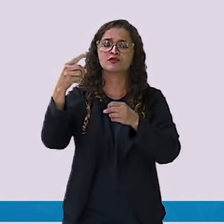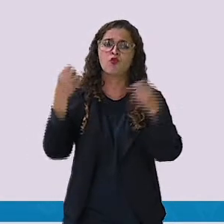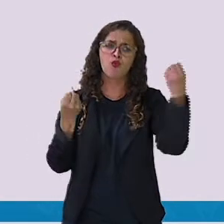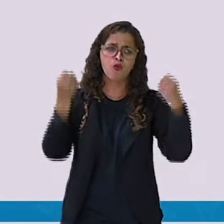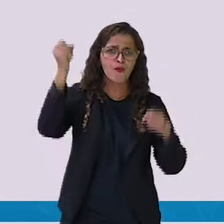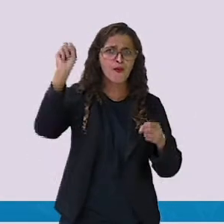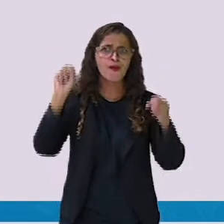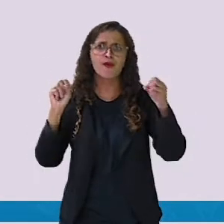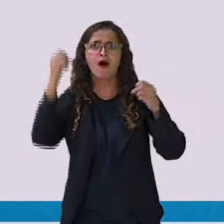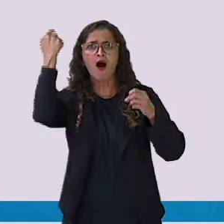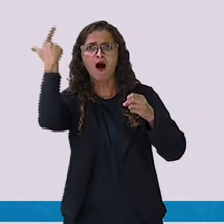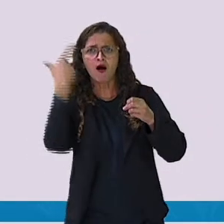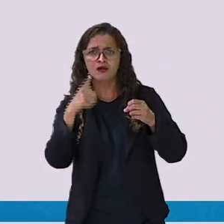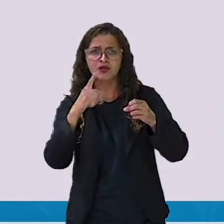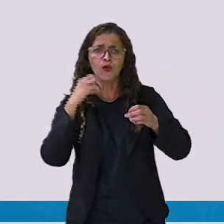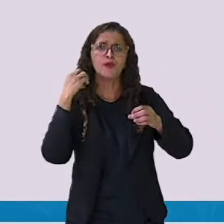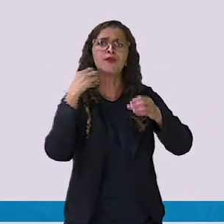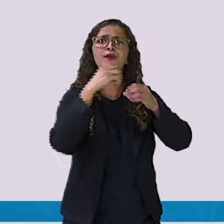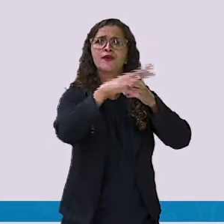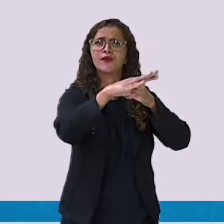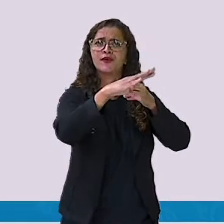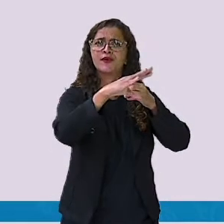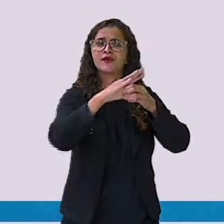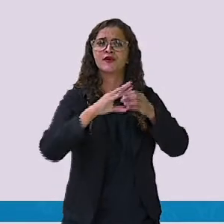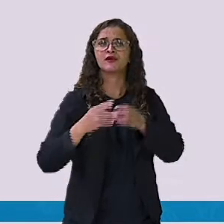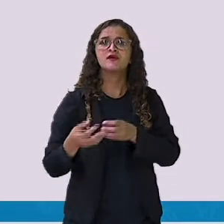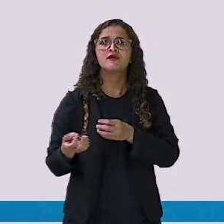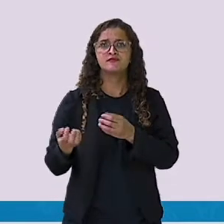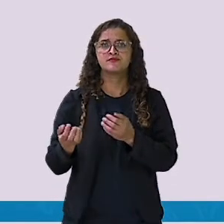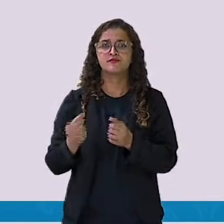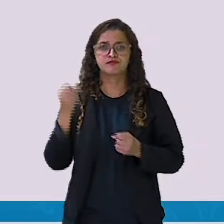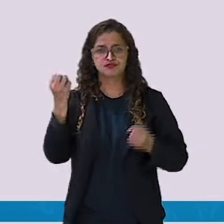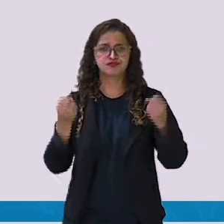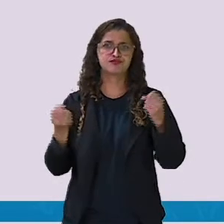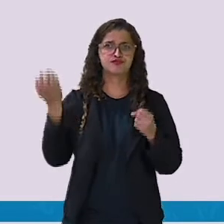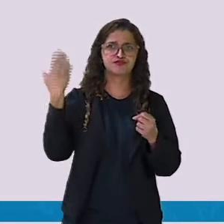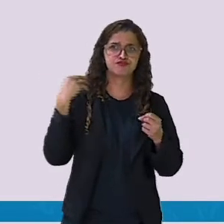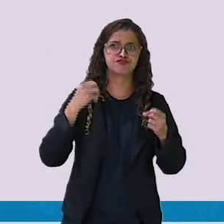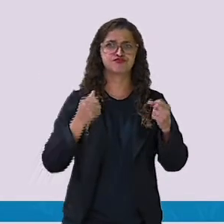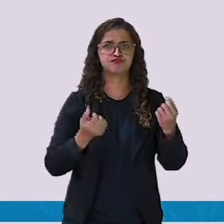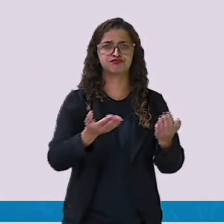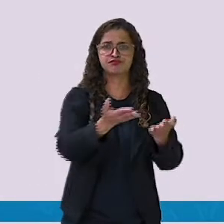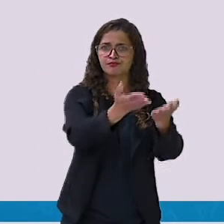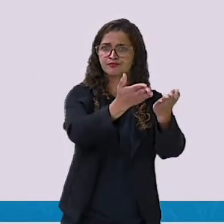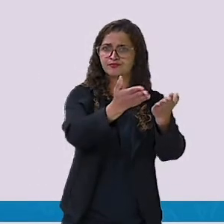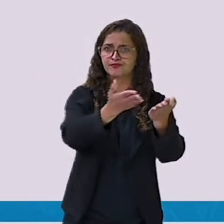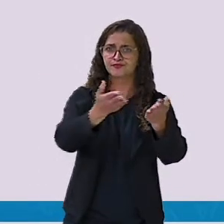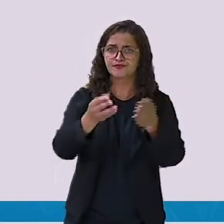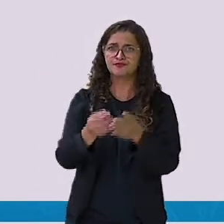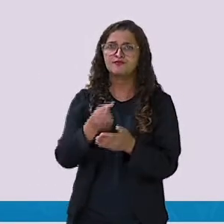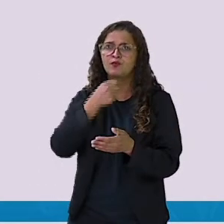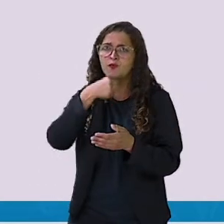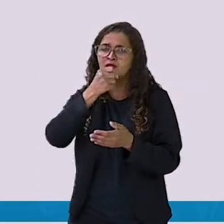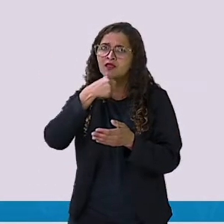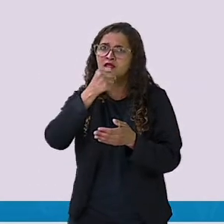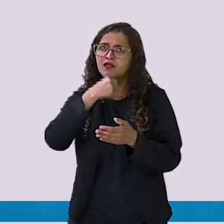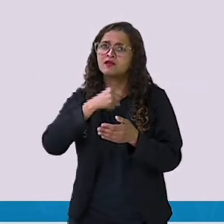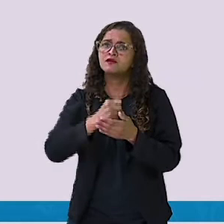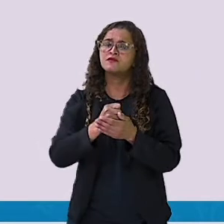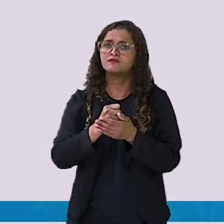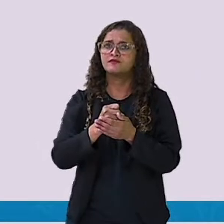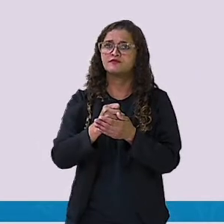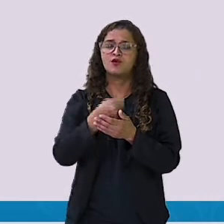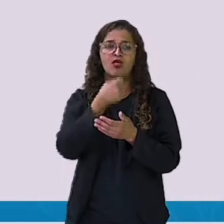Nessa indústria, eles fazem vários utensílios feitos de madeira, inclusive aquele palitinho que é feito